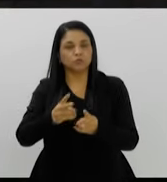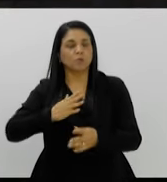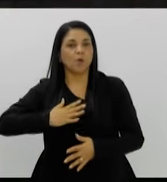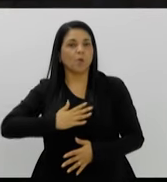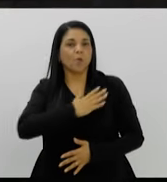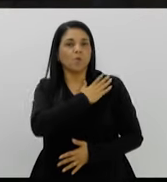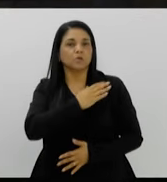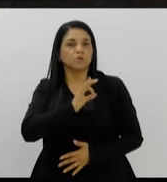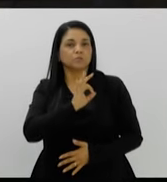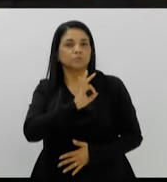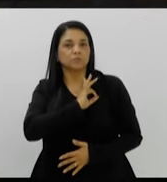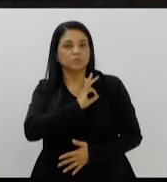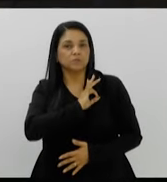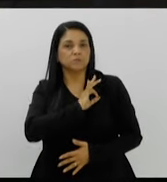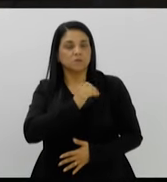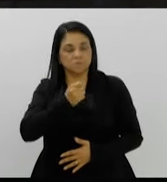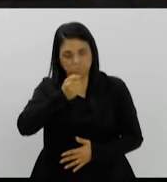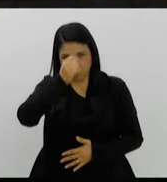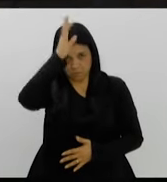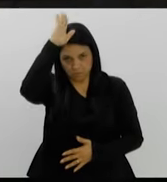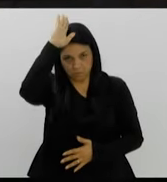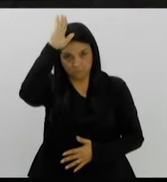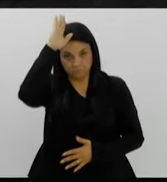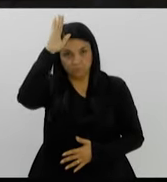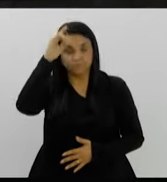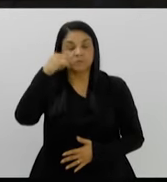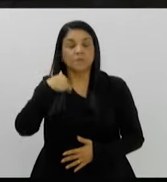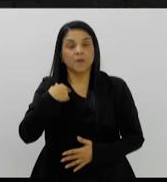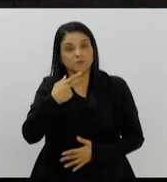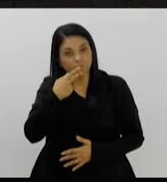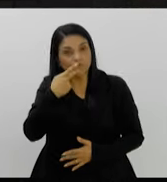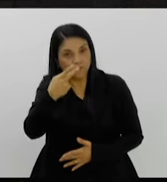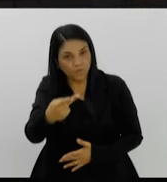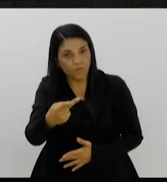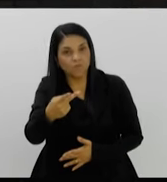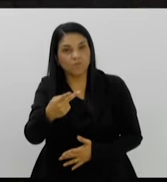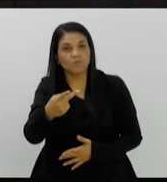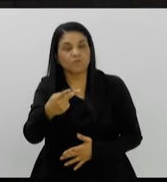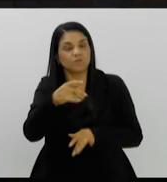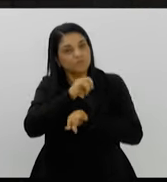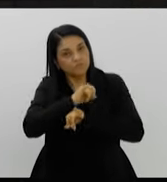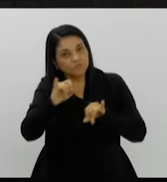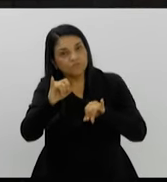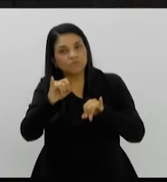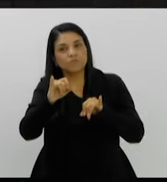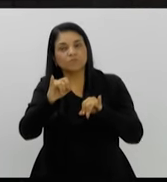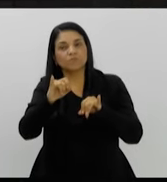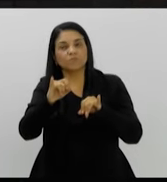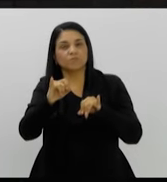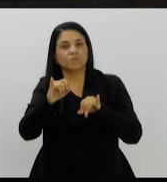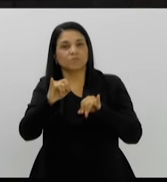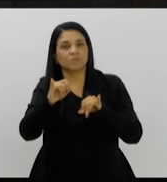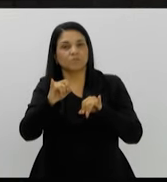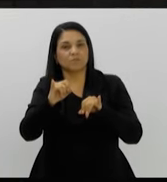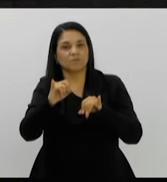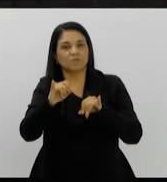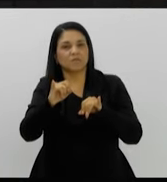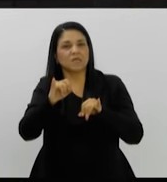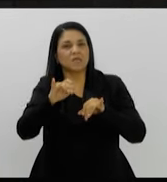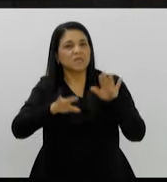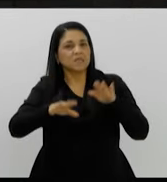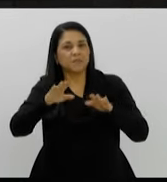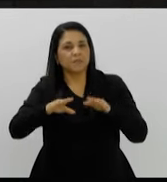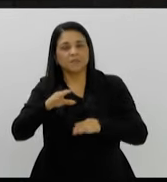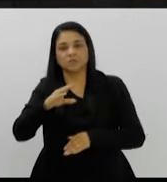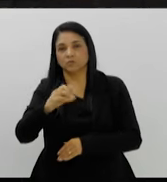polícia Coronel de bombeiro mas eu quero aqui dizer que o independente do cargo do